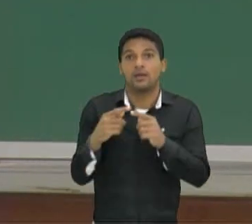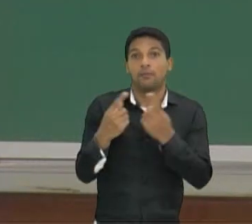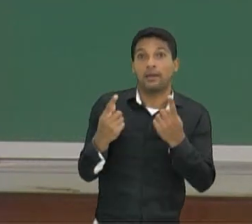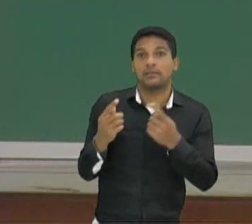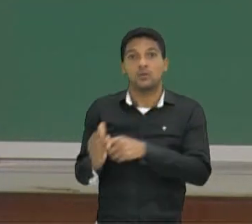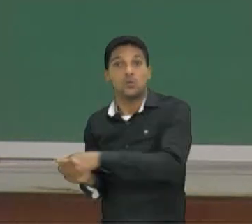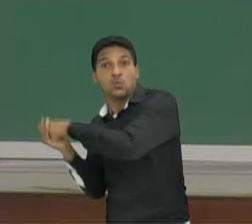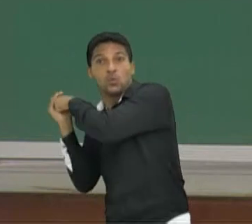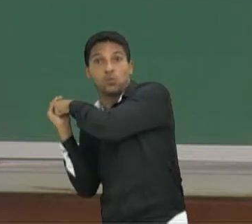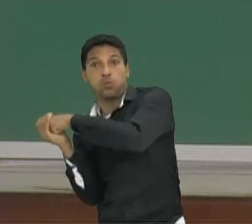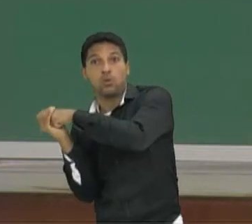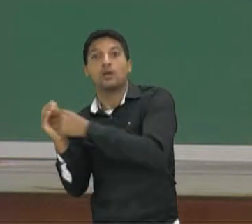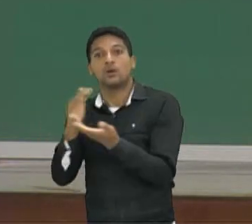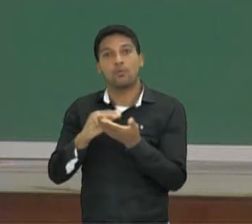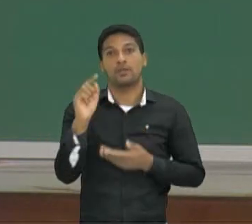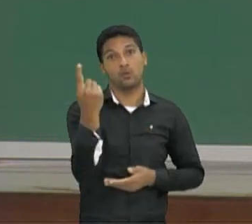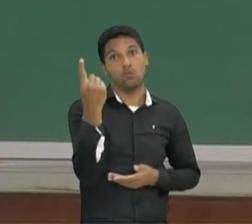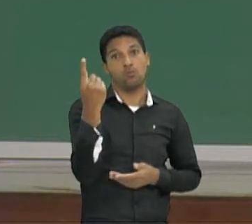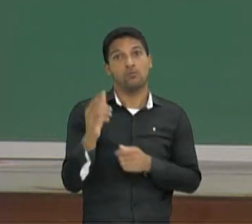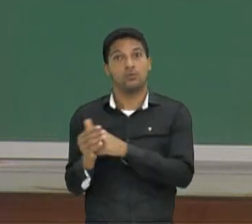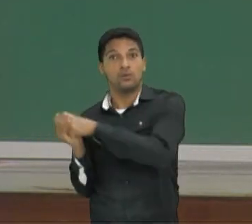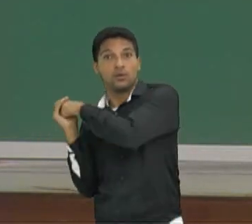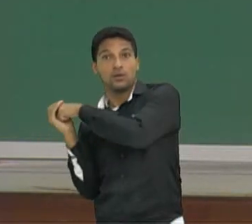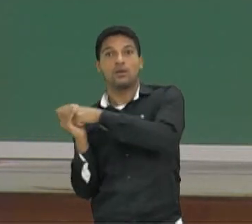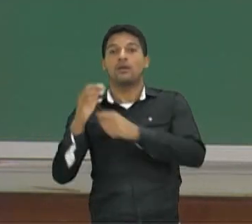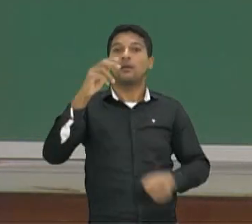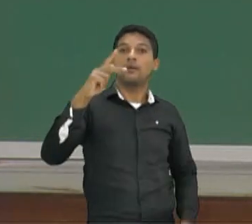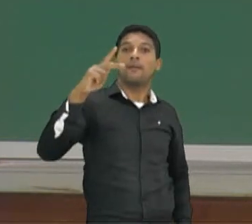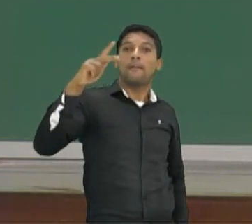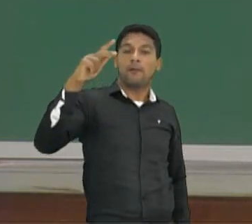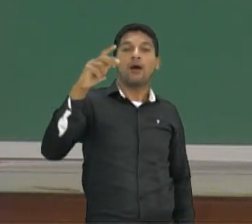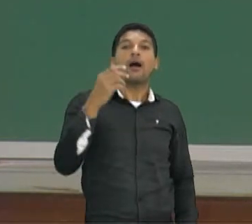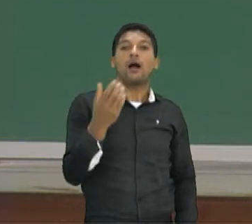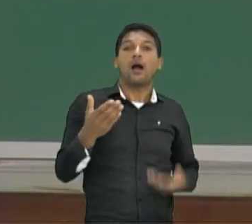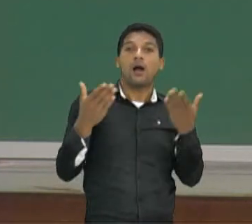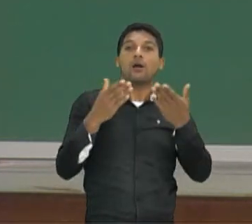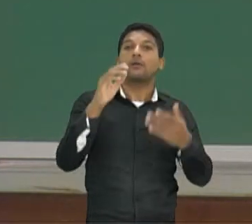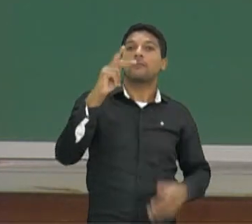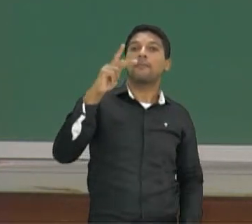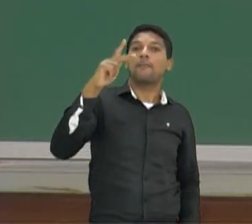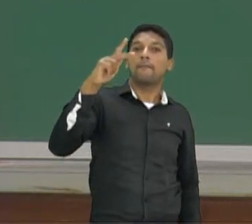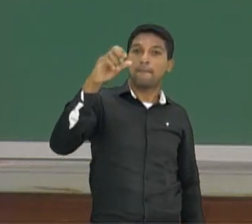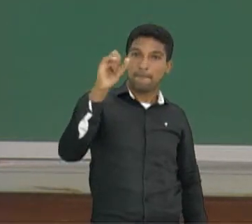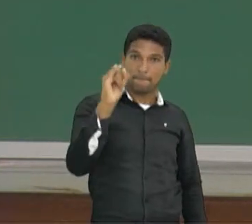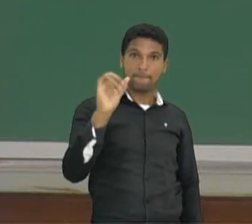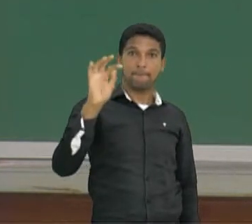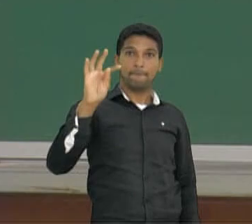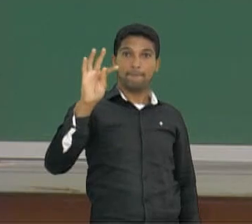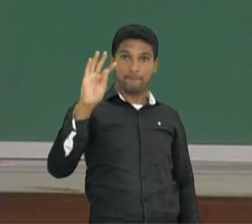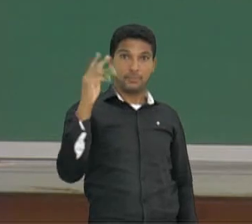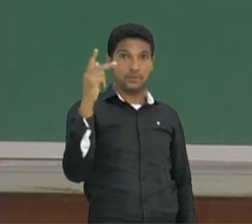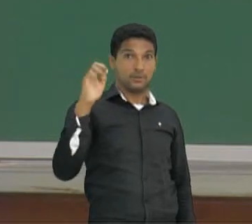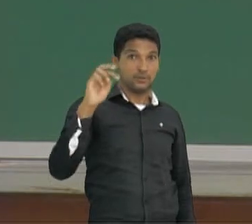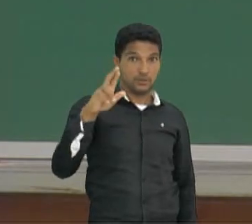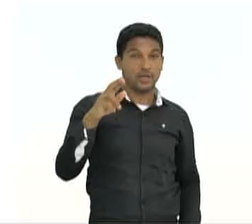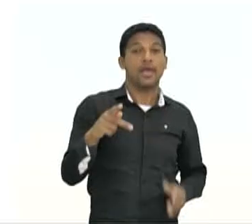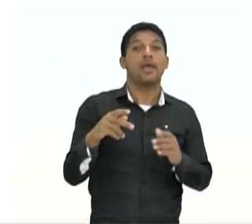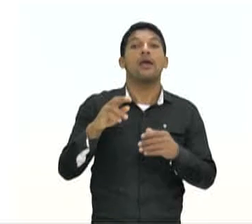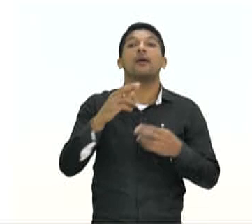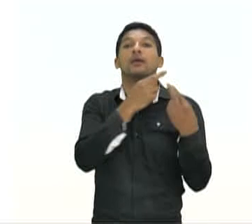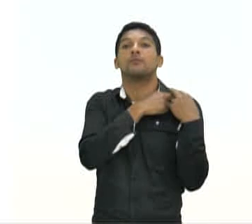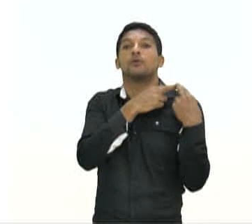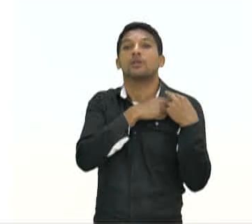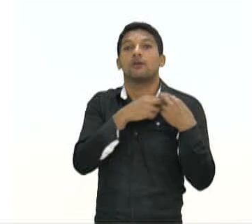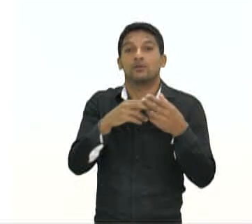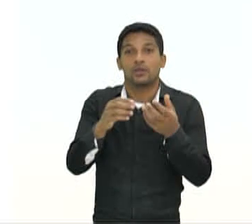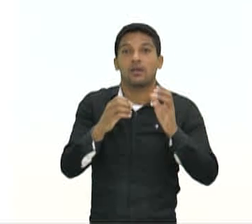pitcher, que é o arremessador, né, ele é responsável por realizar os arremessos do time e em busca da eliminação do adversário. Temos o catcher,